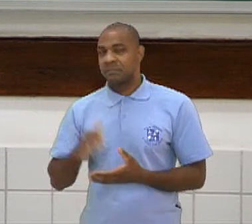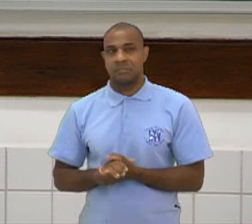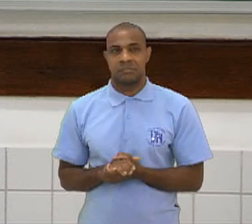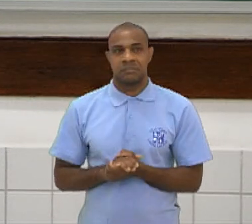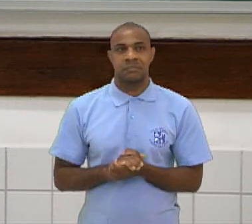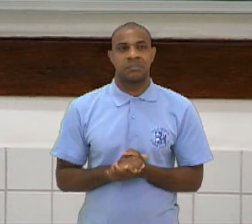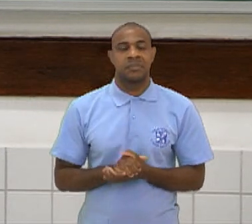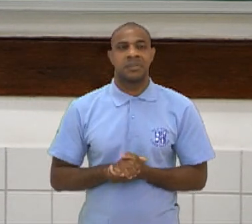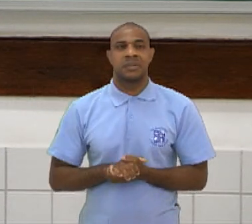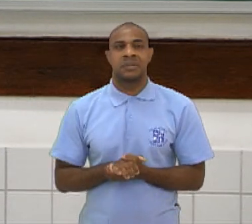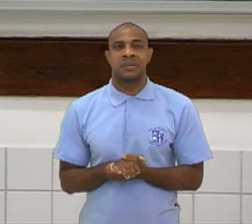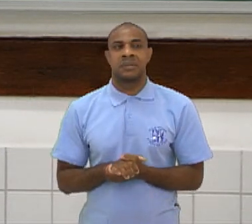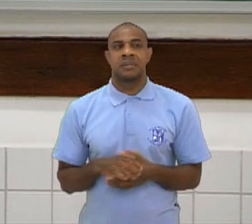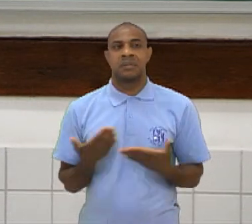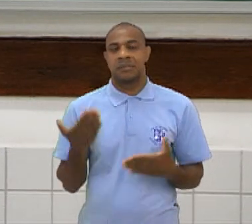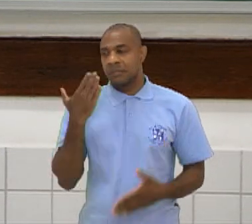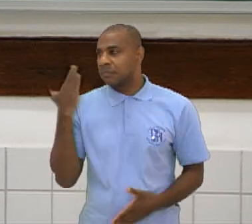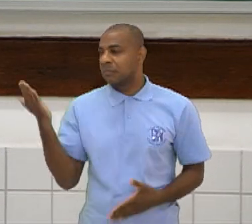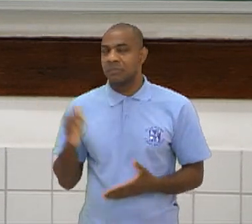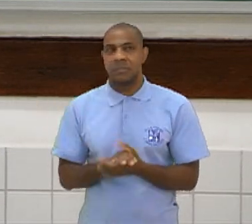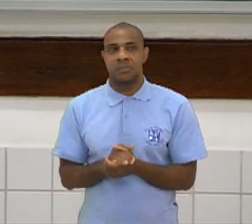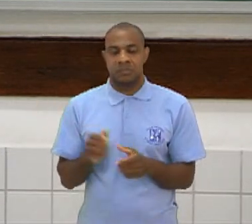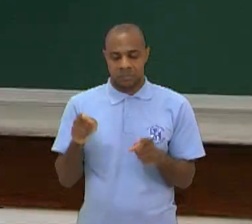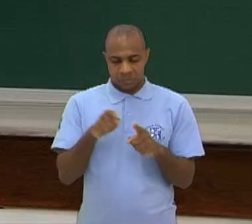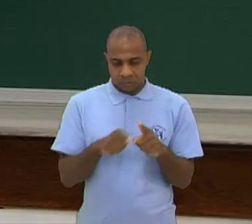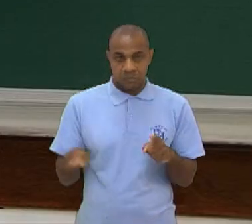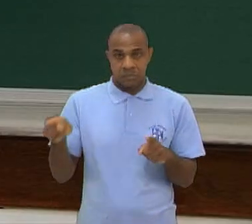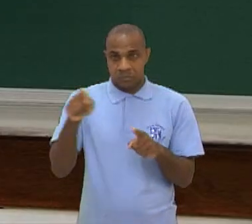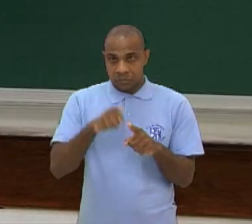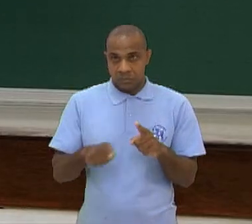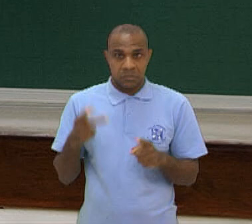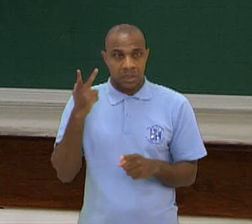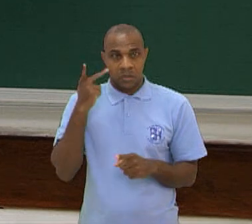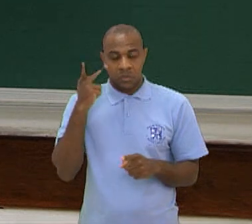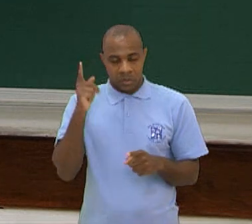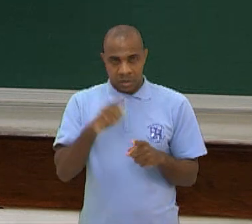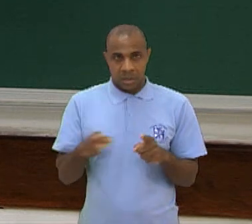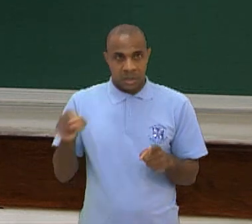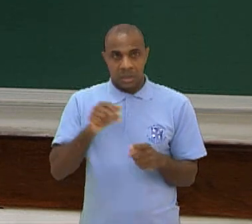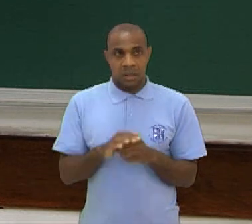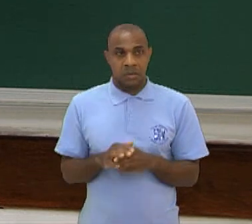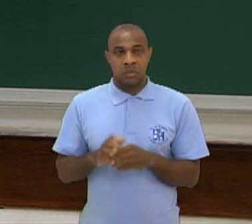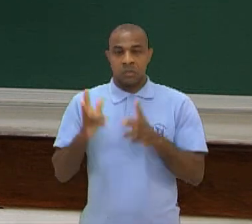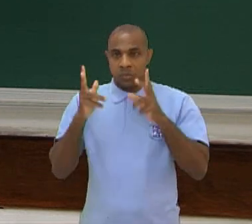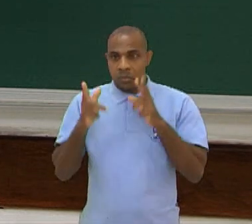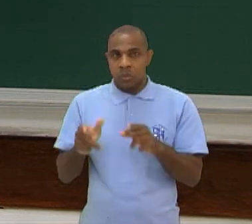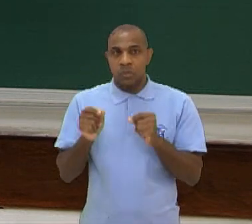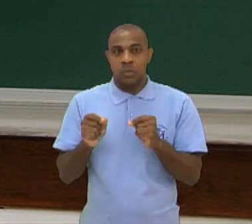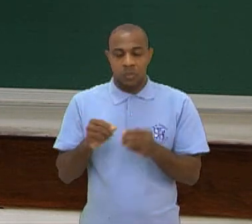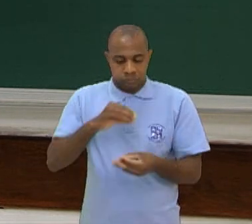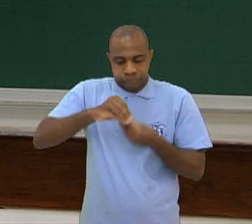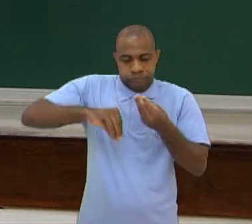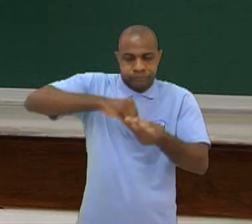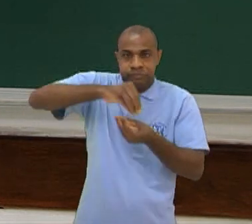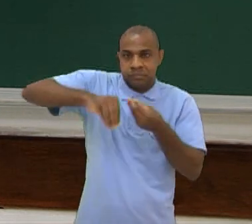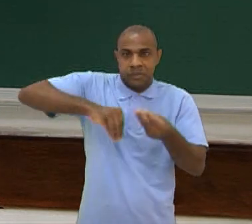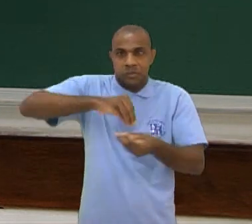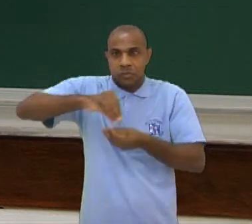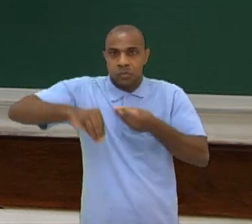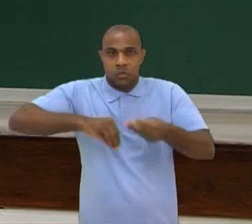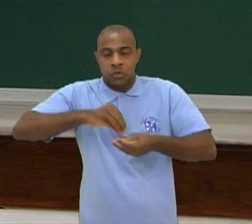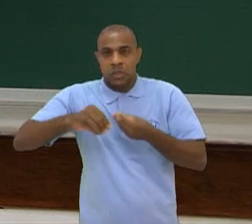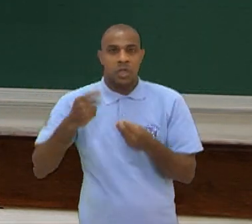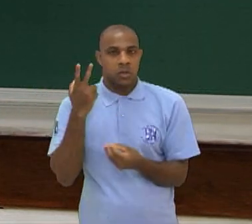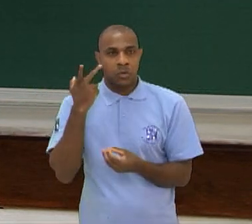vamos resolver aqui junto? Ó. Então, está dizendo aqui, ó, no ciclo natural do nitrogênio, o equivalente ao principal componente desses fertilizantes industriais